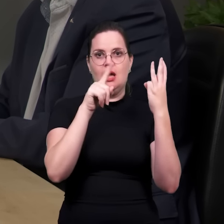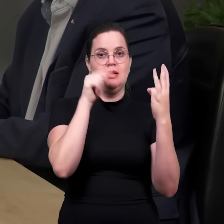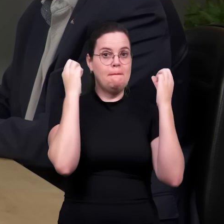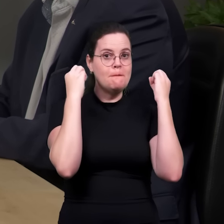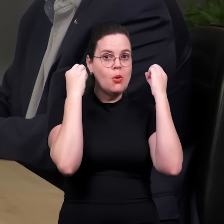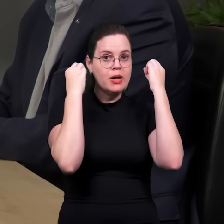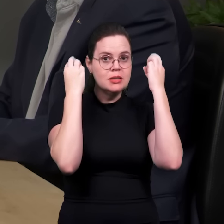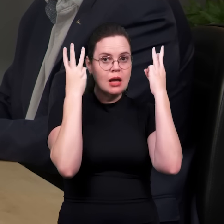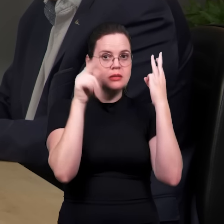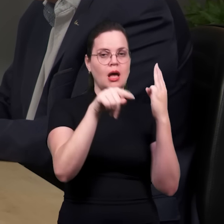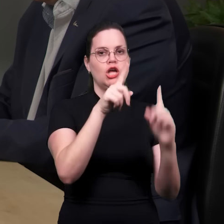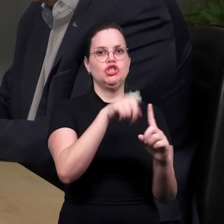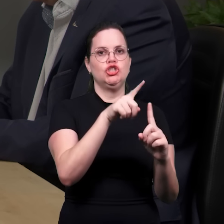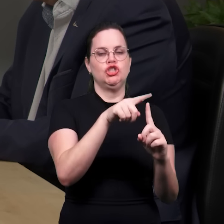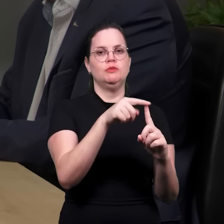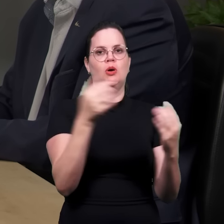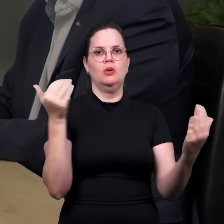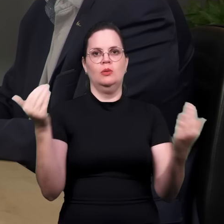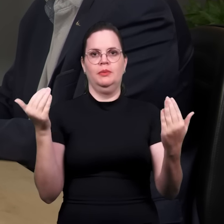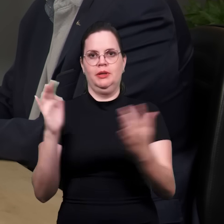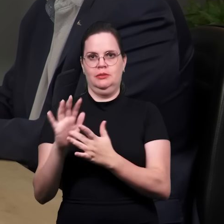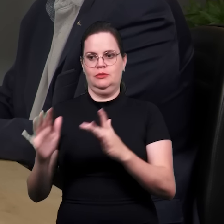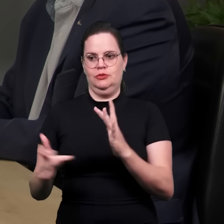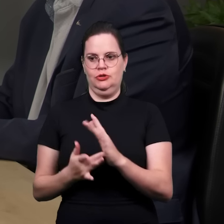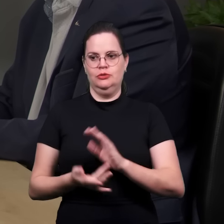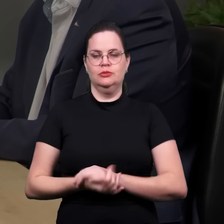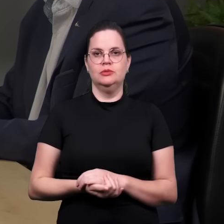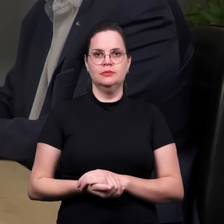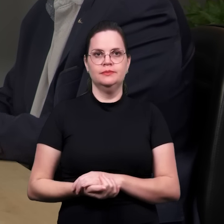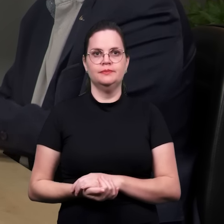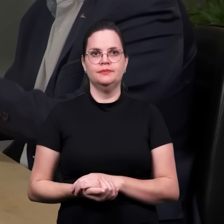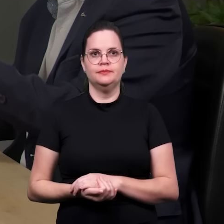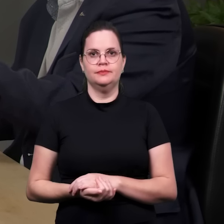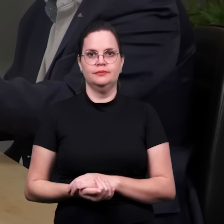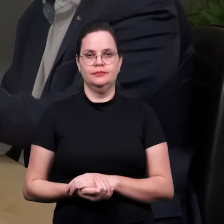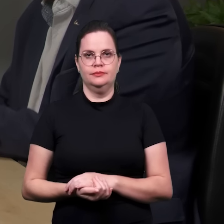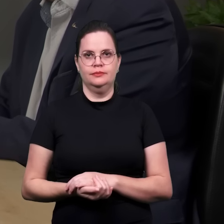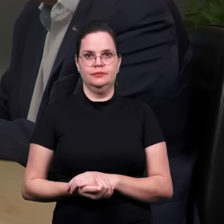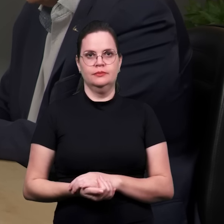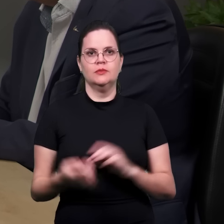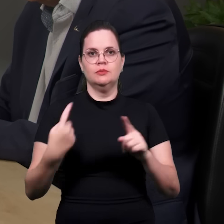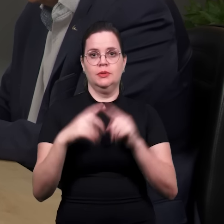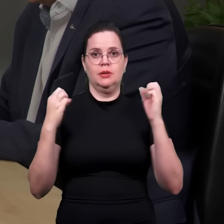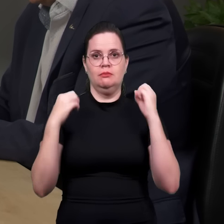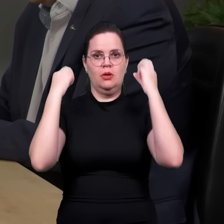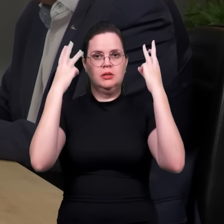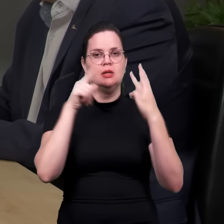Velho Testamento, né, pela posição que Deus colocou Moisés como libertador, como aquele que se